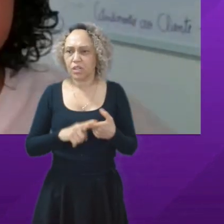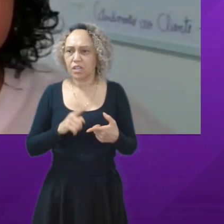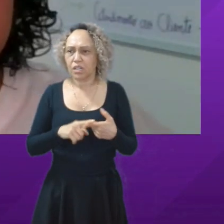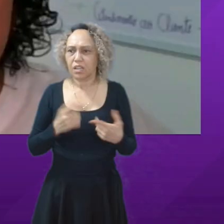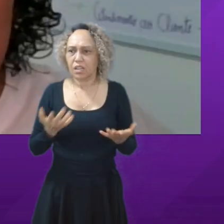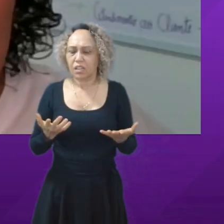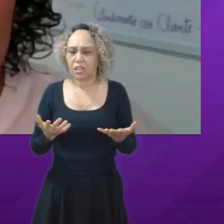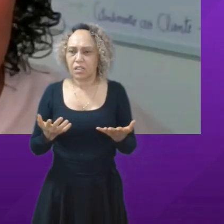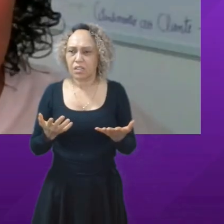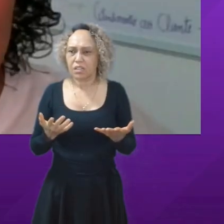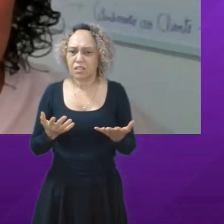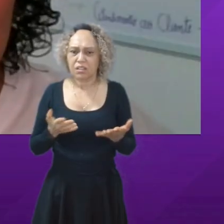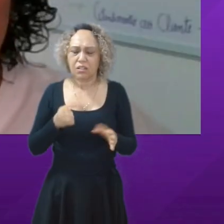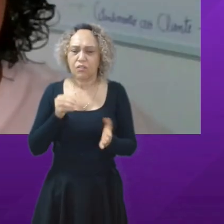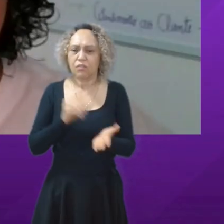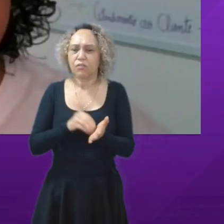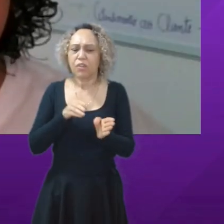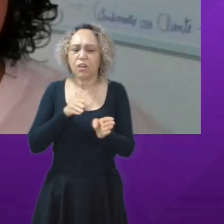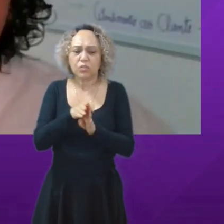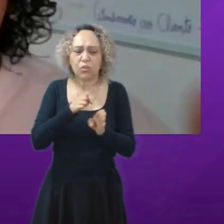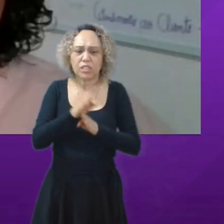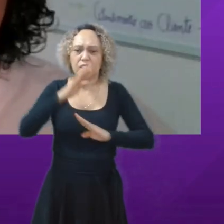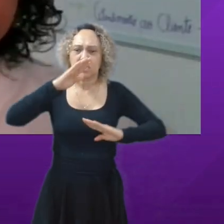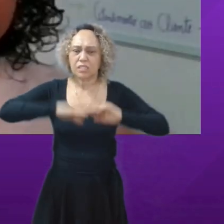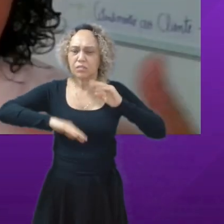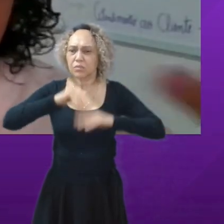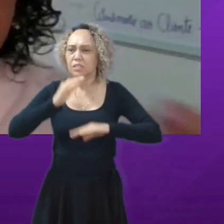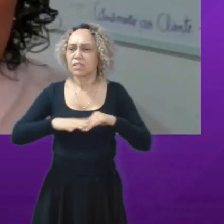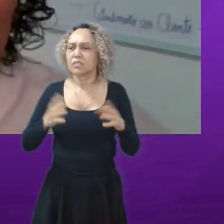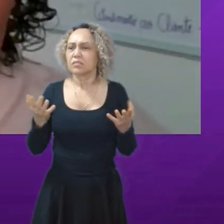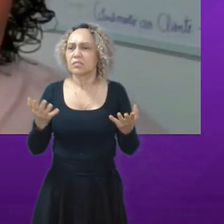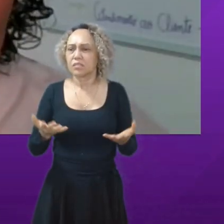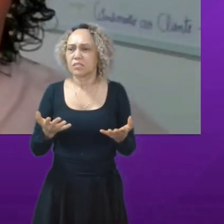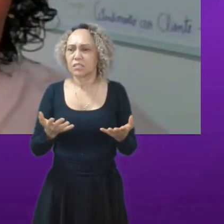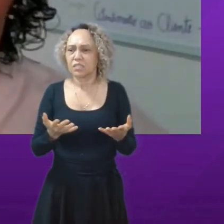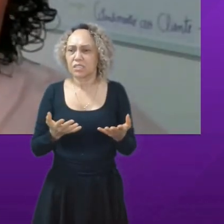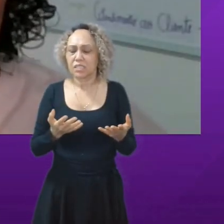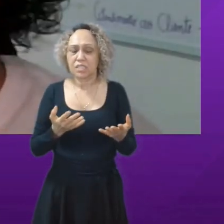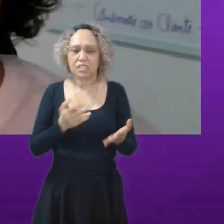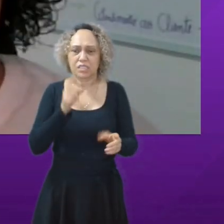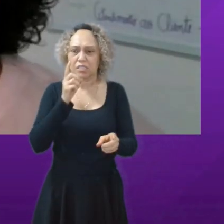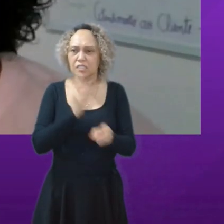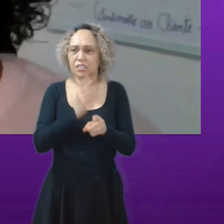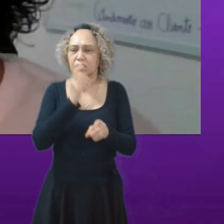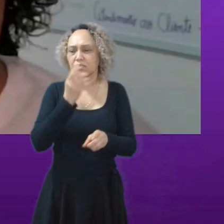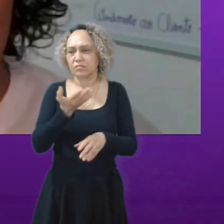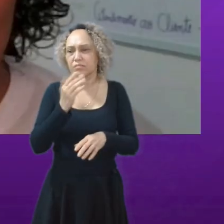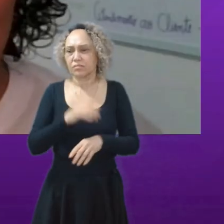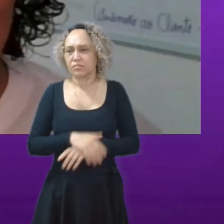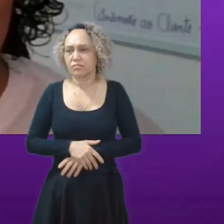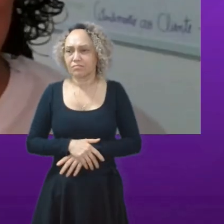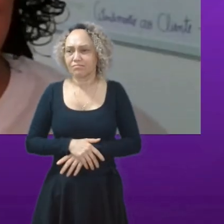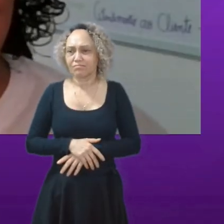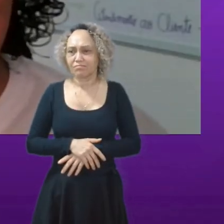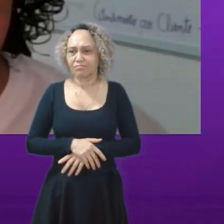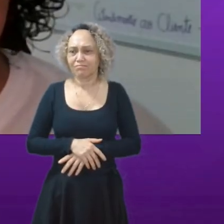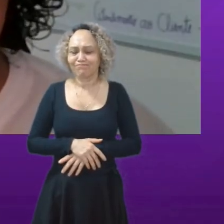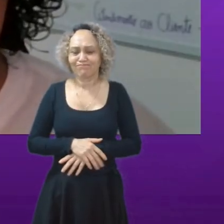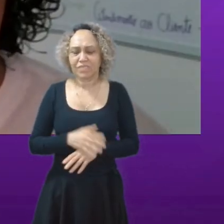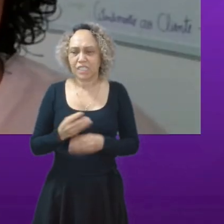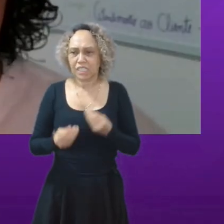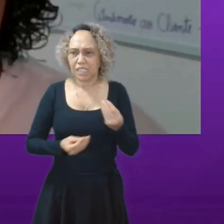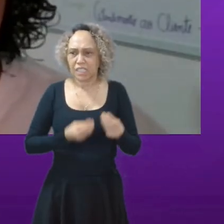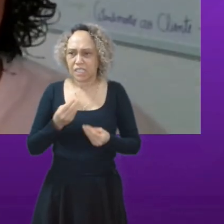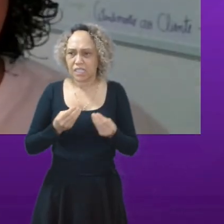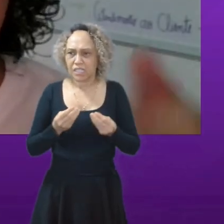têm uma orientação prática. Que, inclusive, eles descobrem aquele ambiente. É tudo uma arte, né? A gente